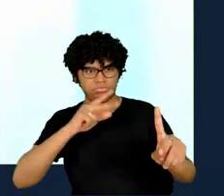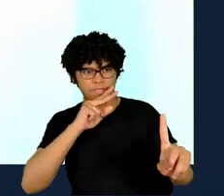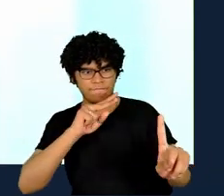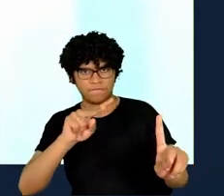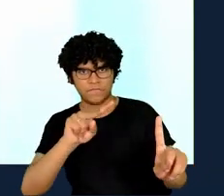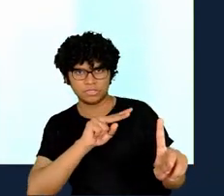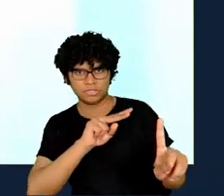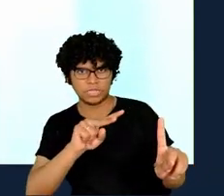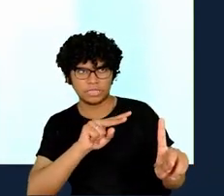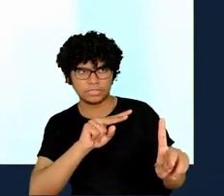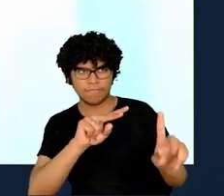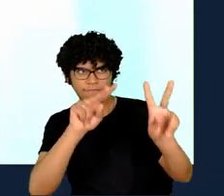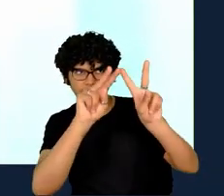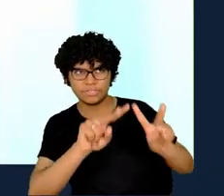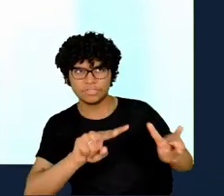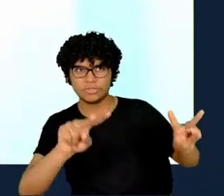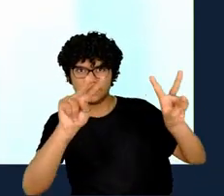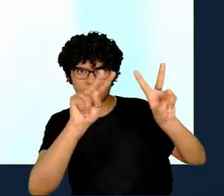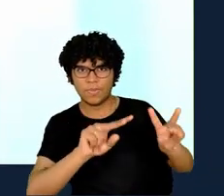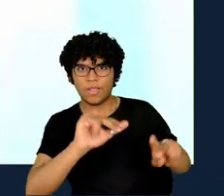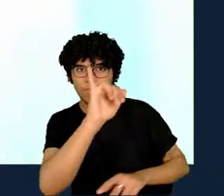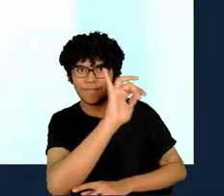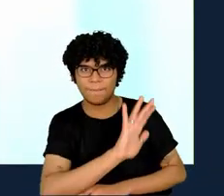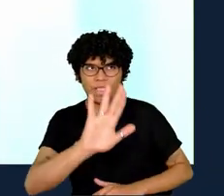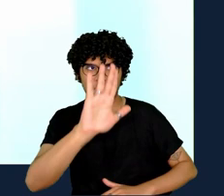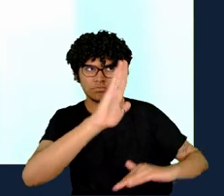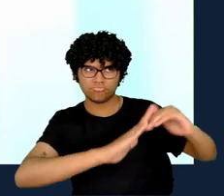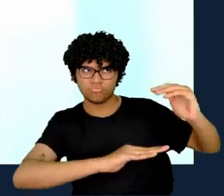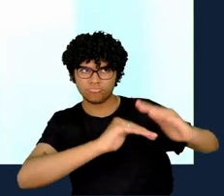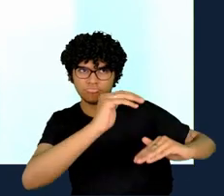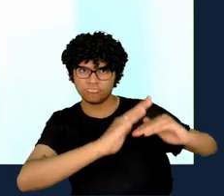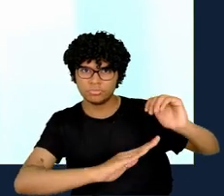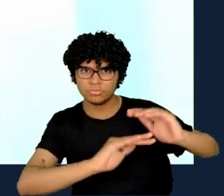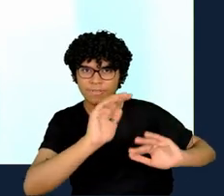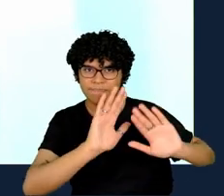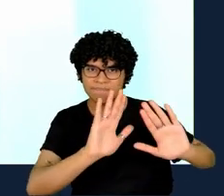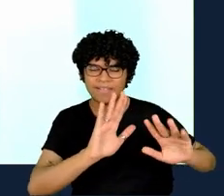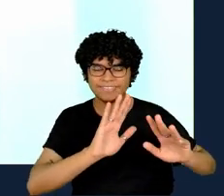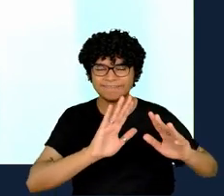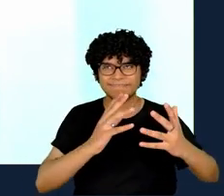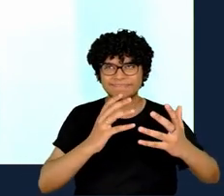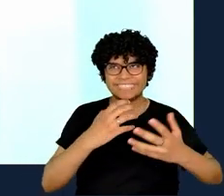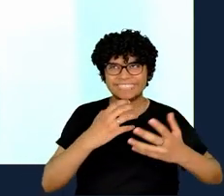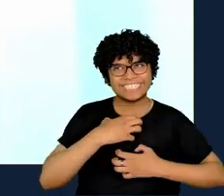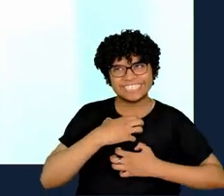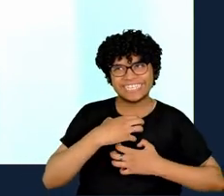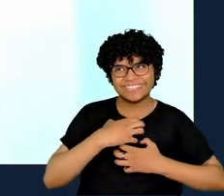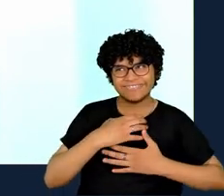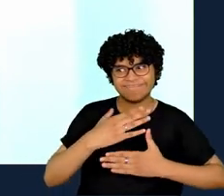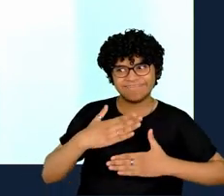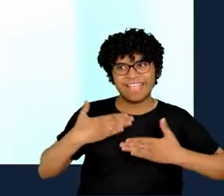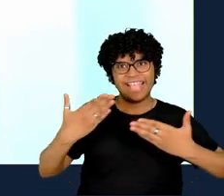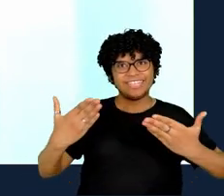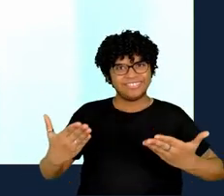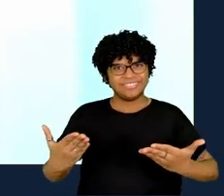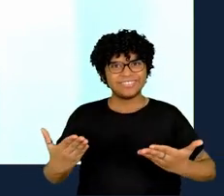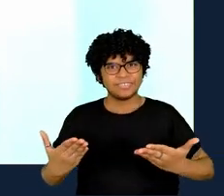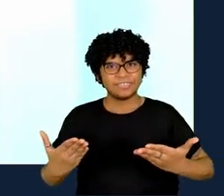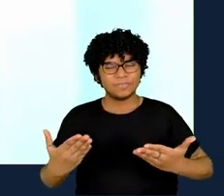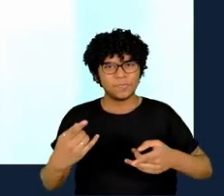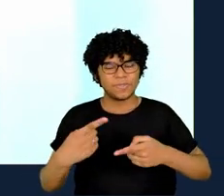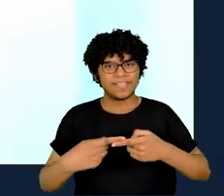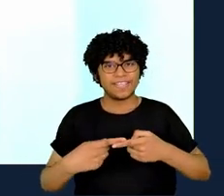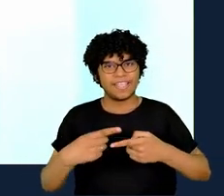de imagens, ao mesmo tempo é assustador, né? Porque eu acho que é uma técnica